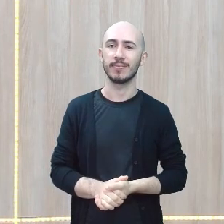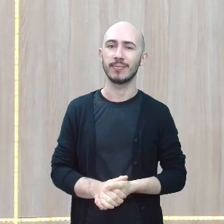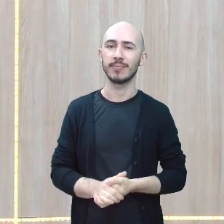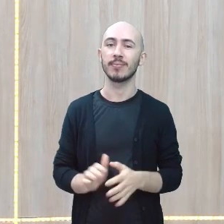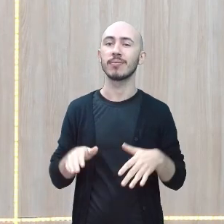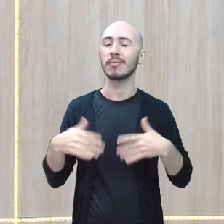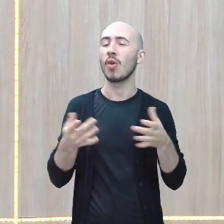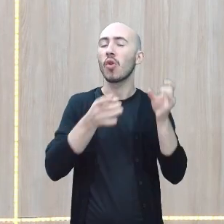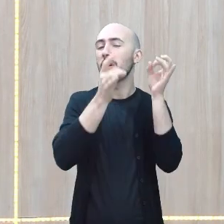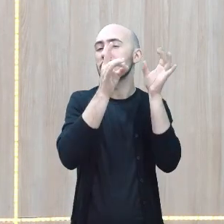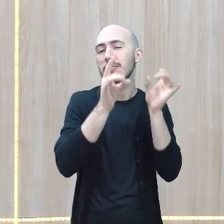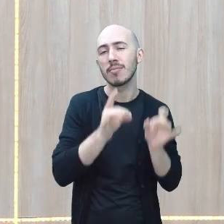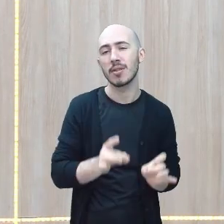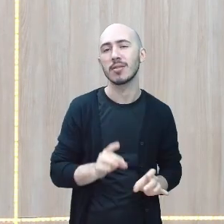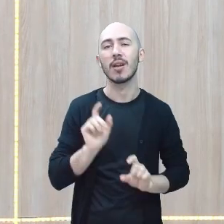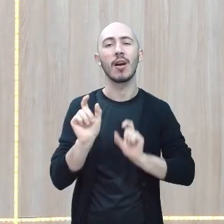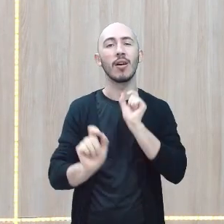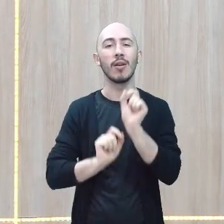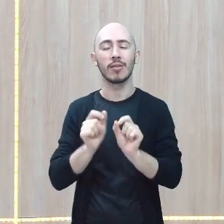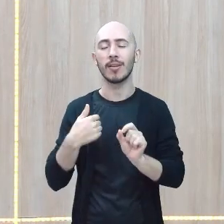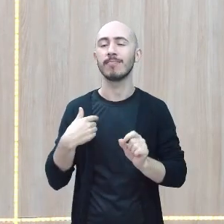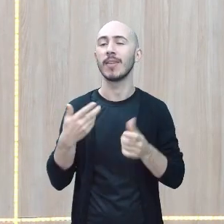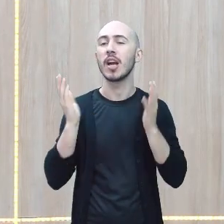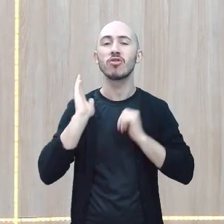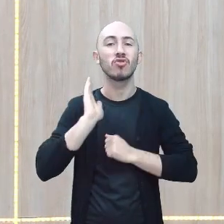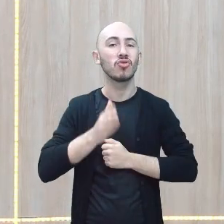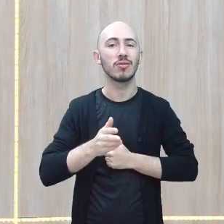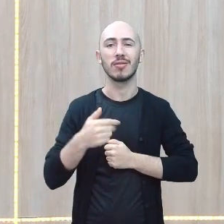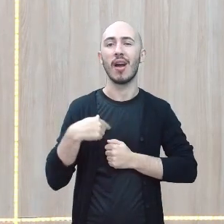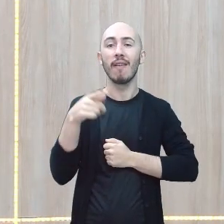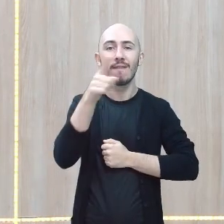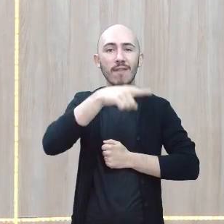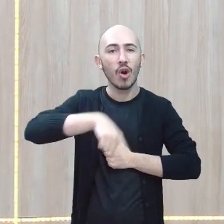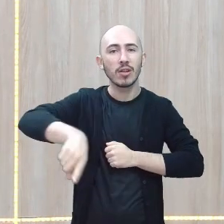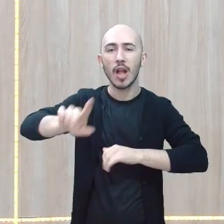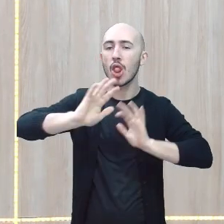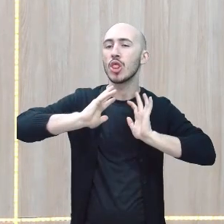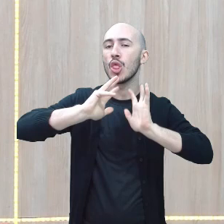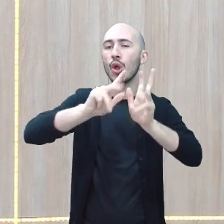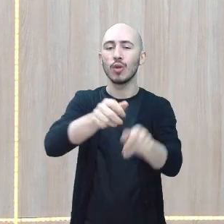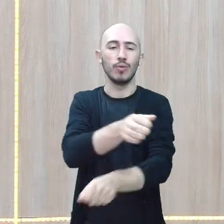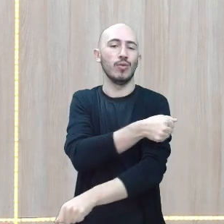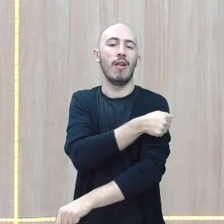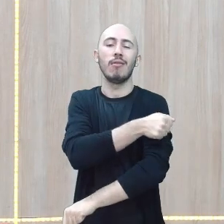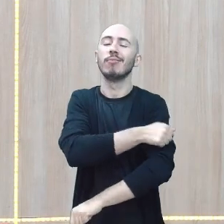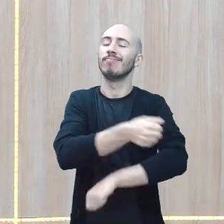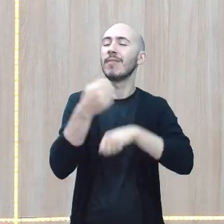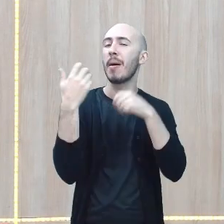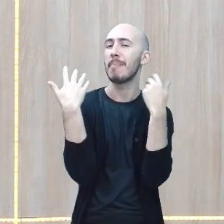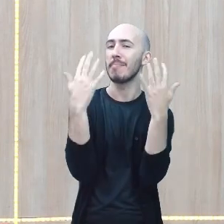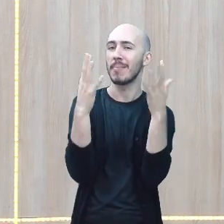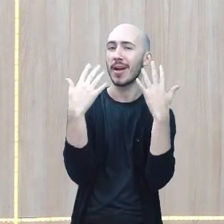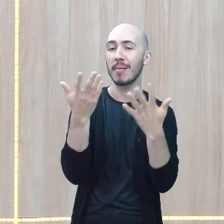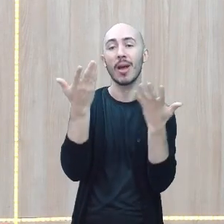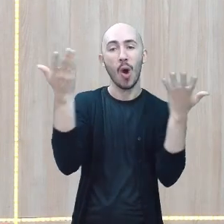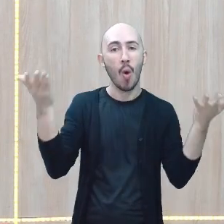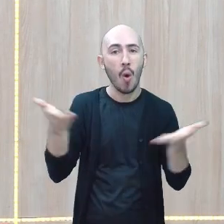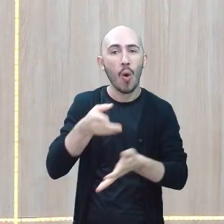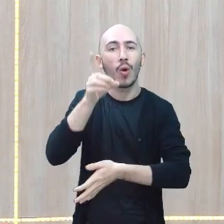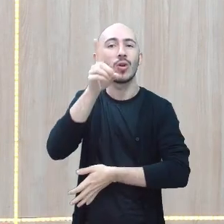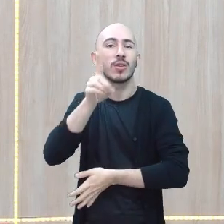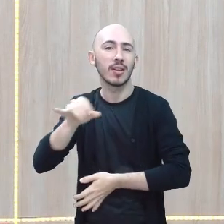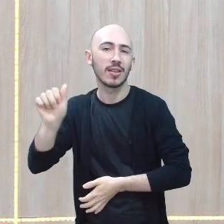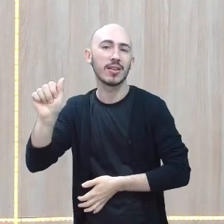forma especial, nós queríamos parabenizar todos vocês, estudantes, pelo seu dia. O Dia do